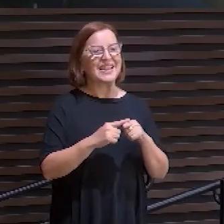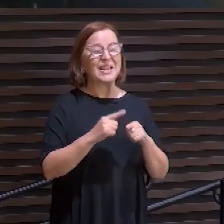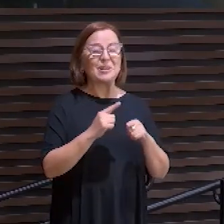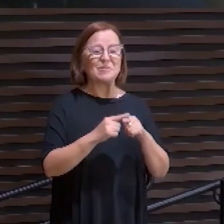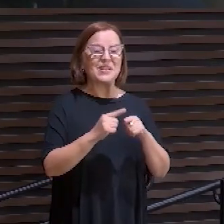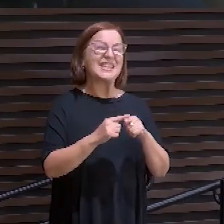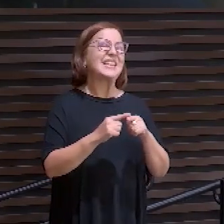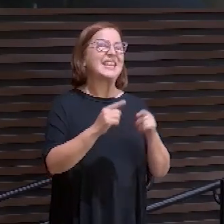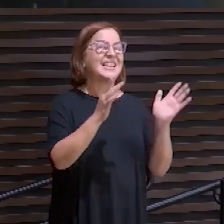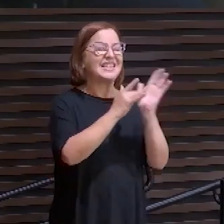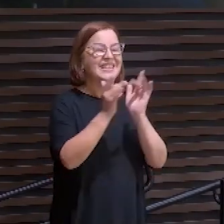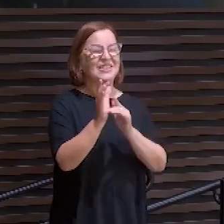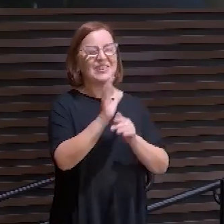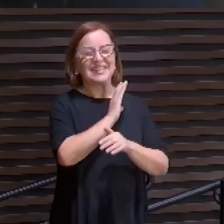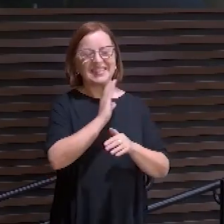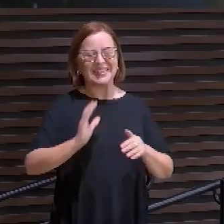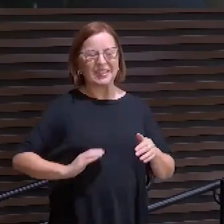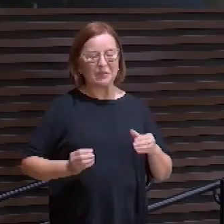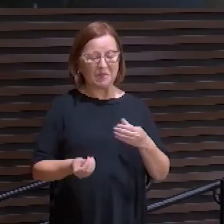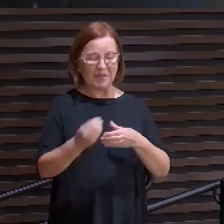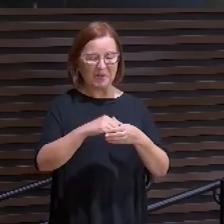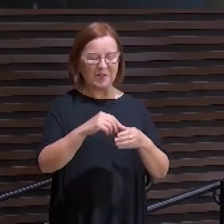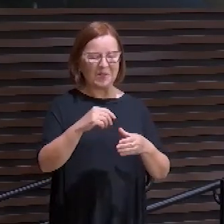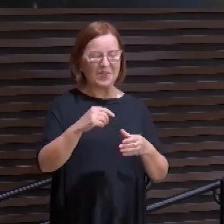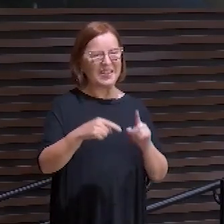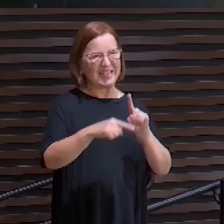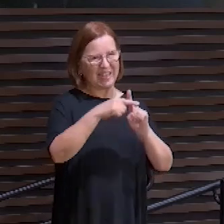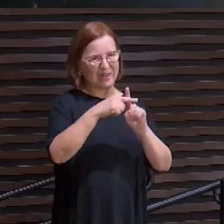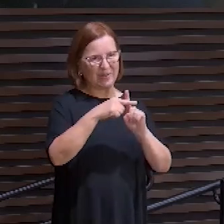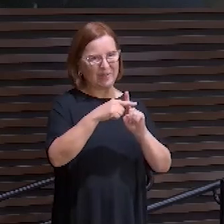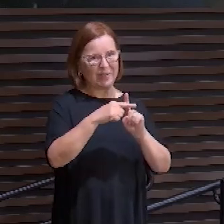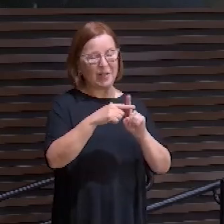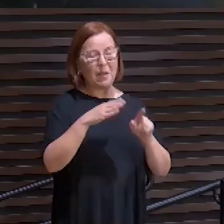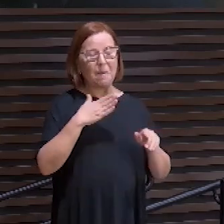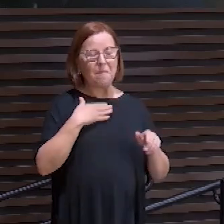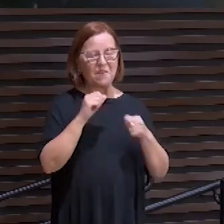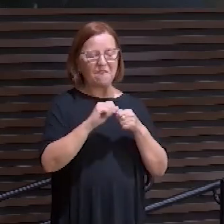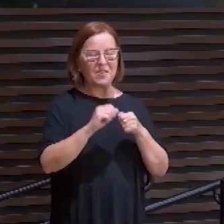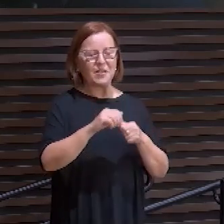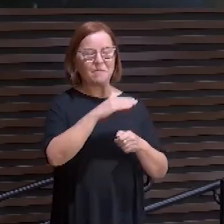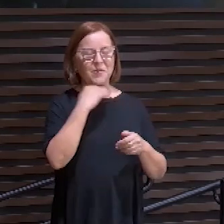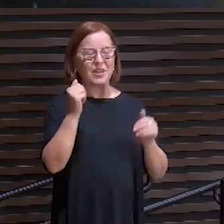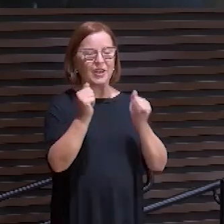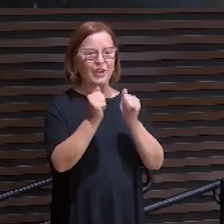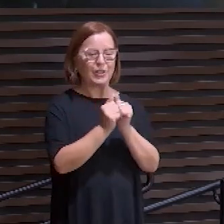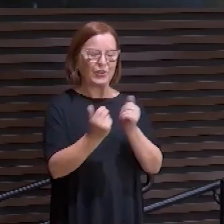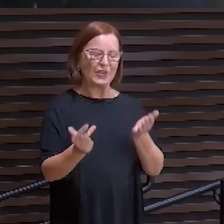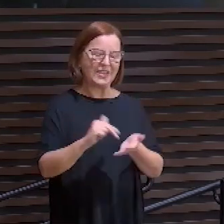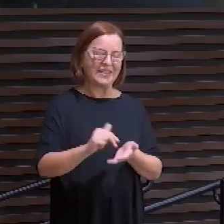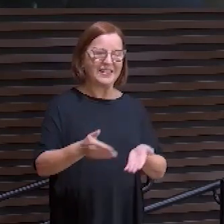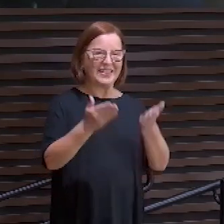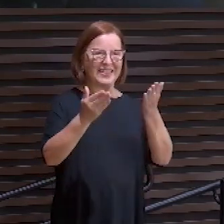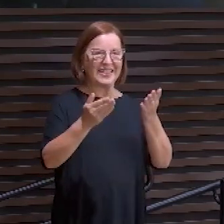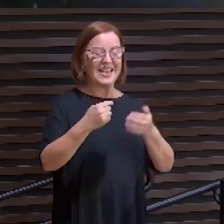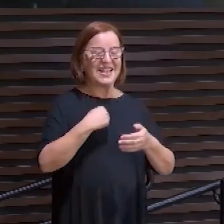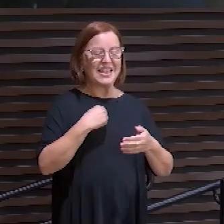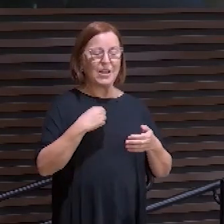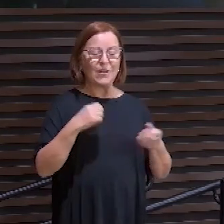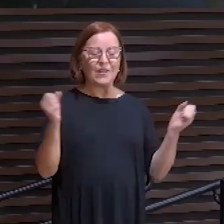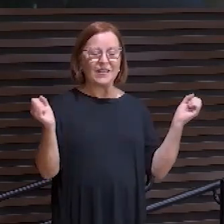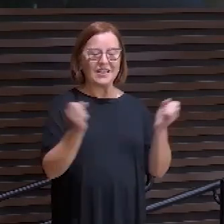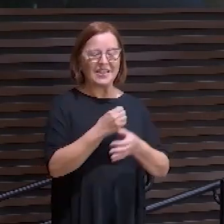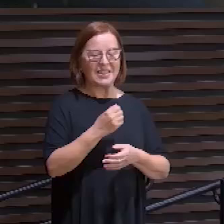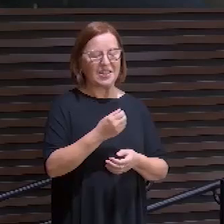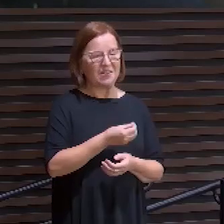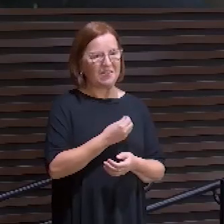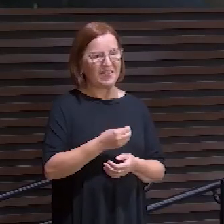na cruz, me fez morrer com Ele, me ressuscitou e me fez uma nova criatura. Eu sou uma nova criatura em Cristo Jesus,